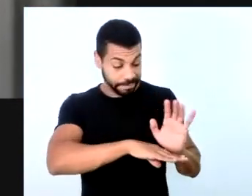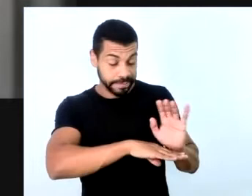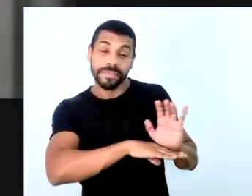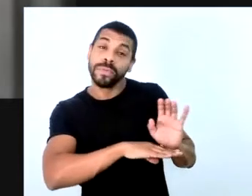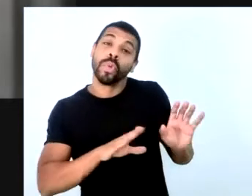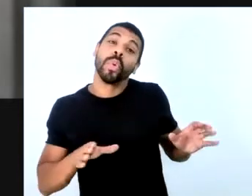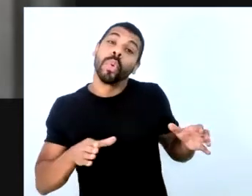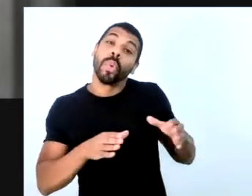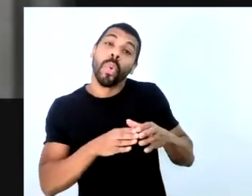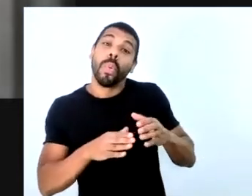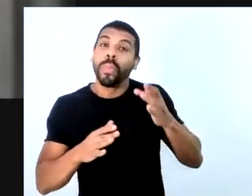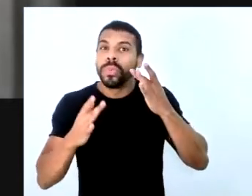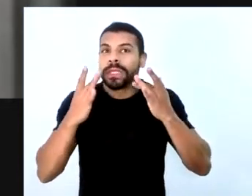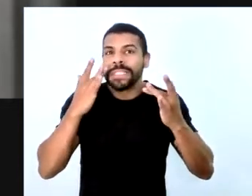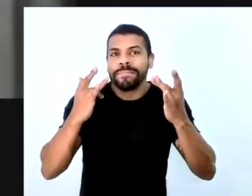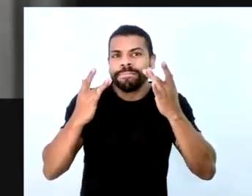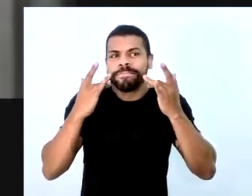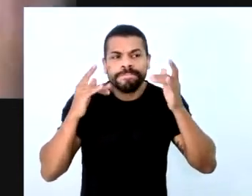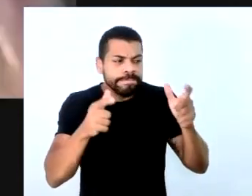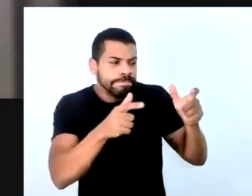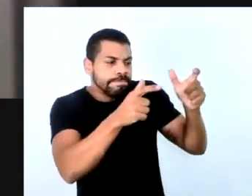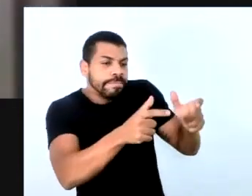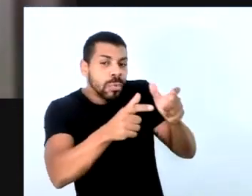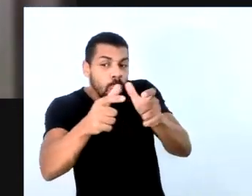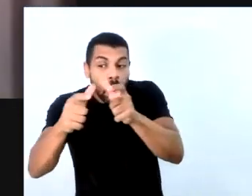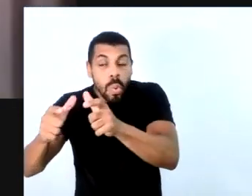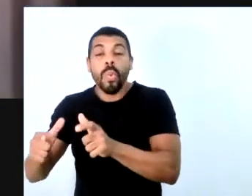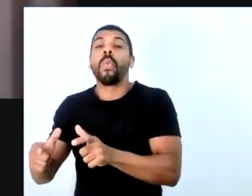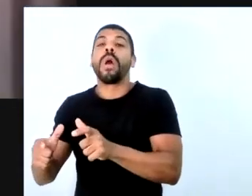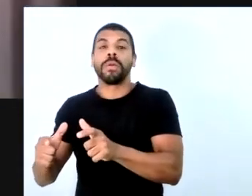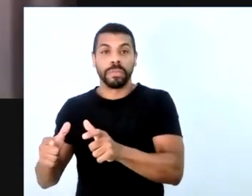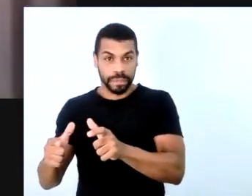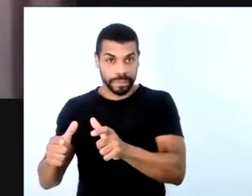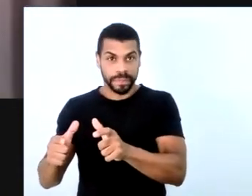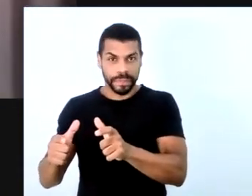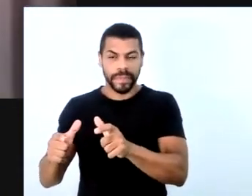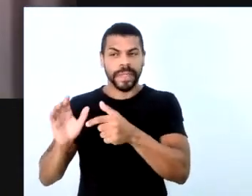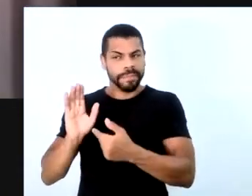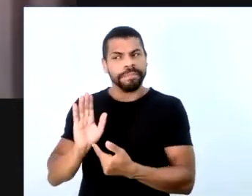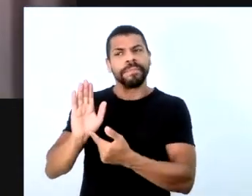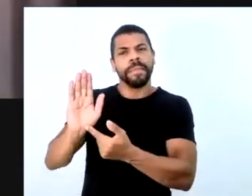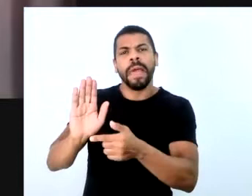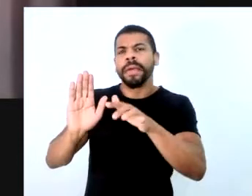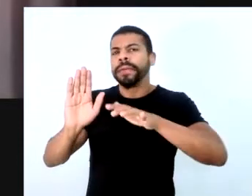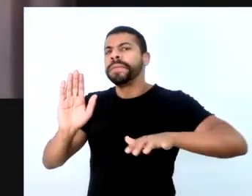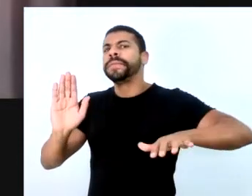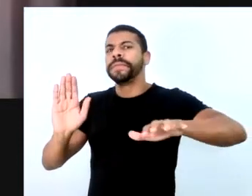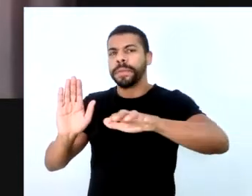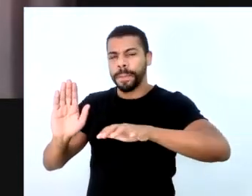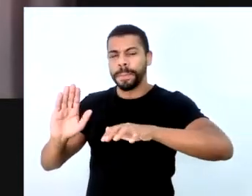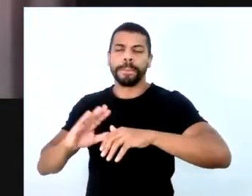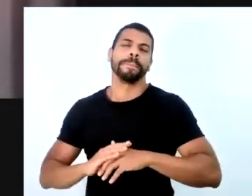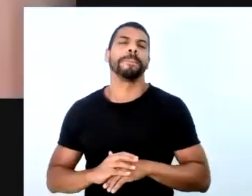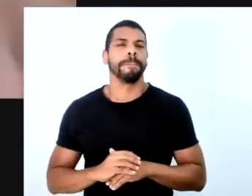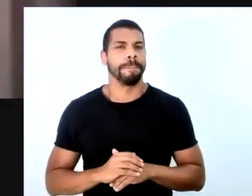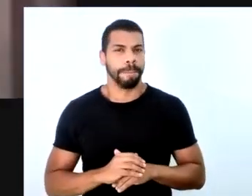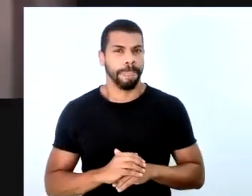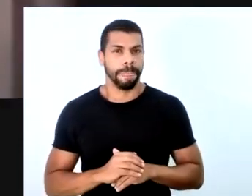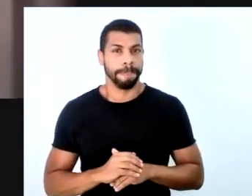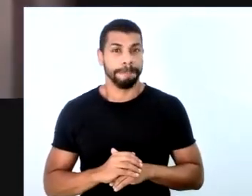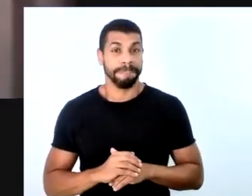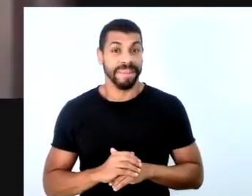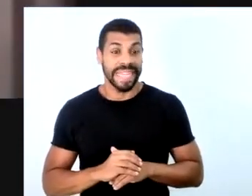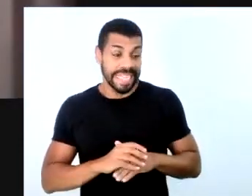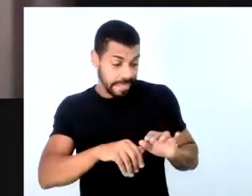aí o Chão de Estrelas é sobre uma companhia de teatro que vai ser desalojada do espaço onde eles residem, né? Onde eles se